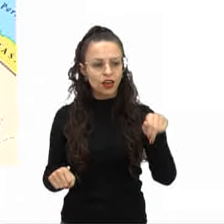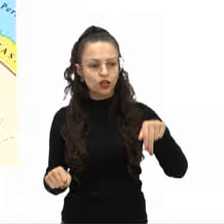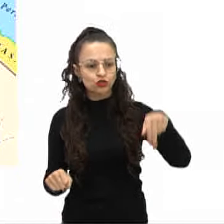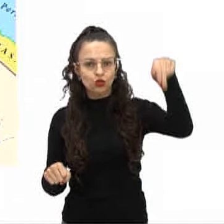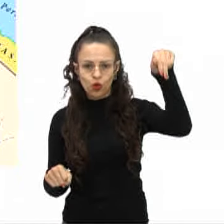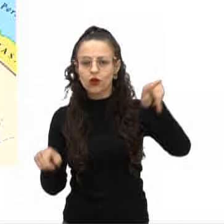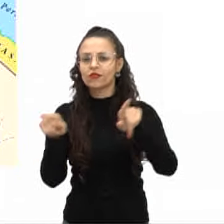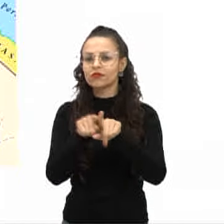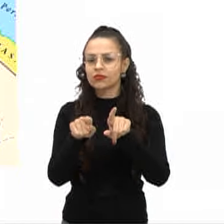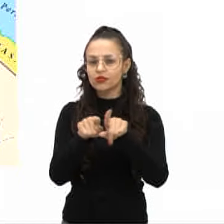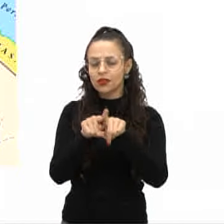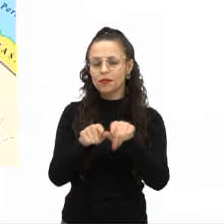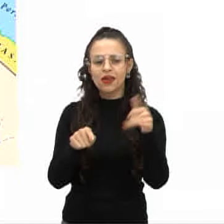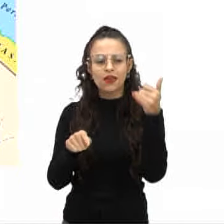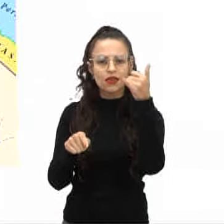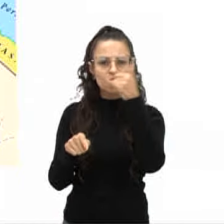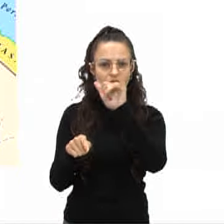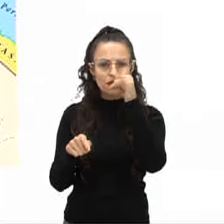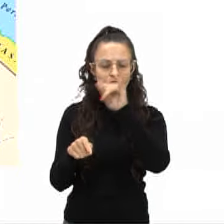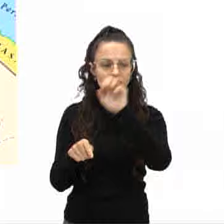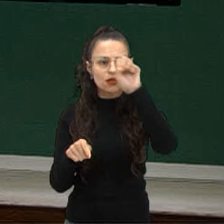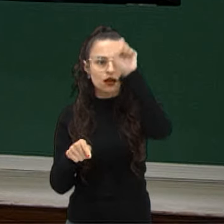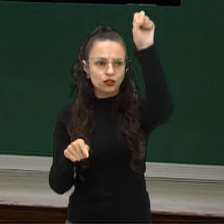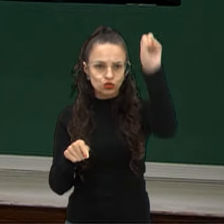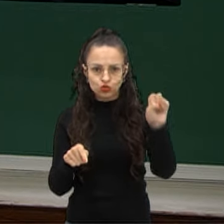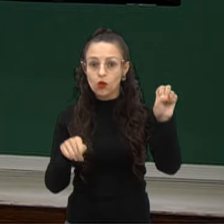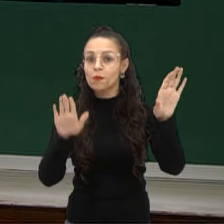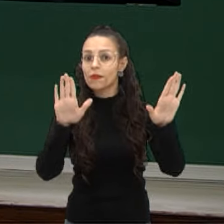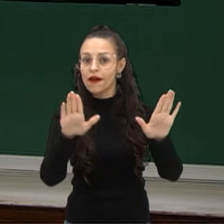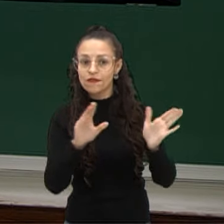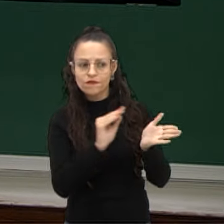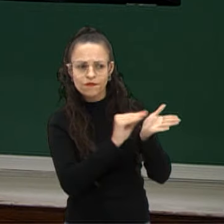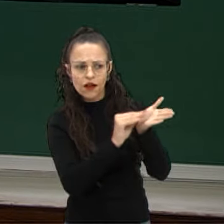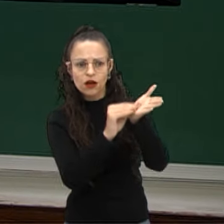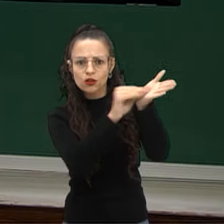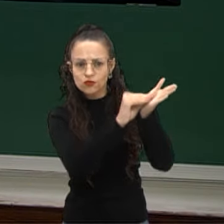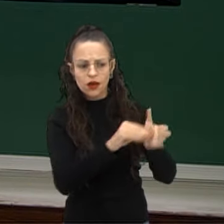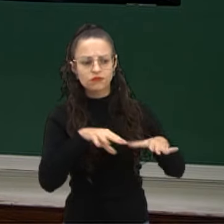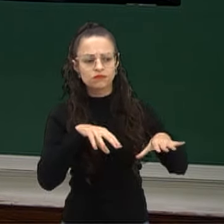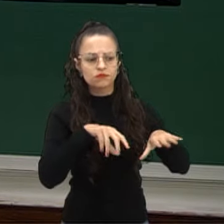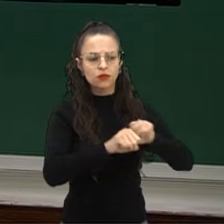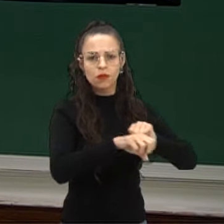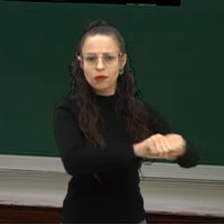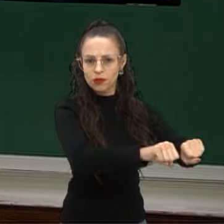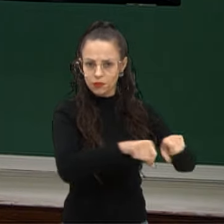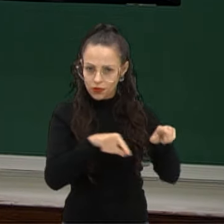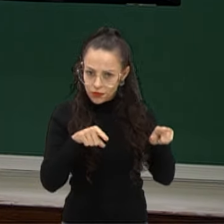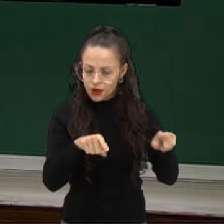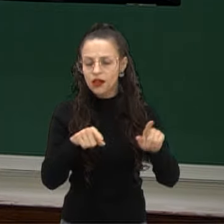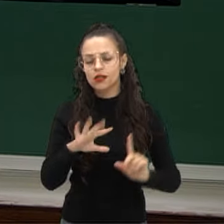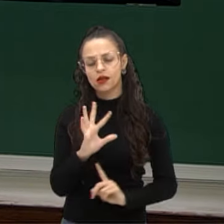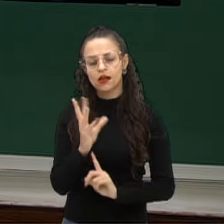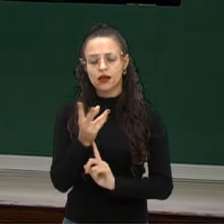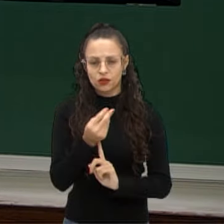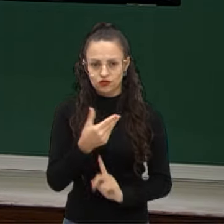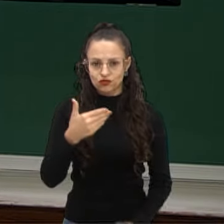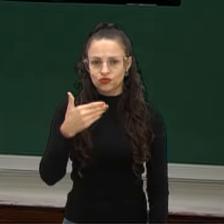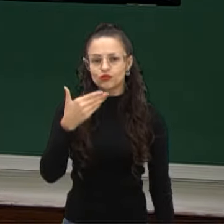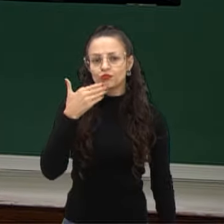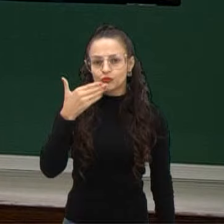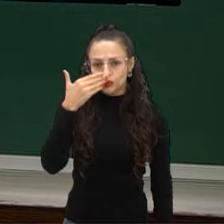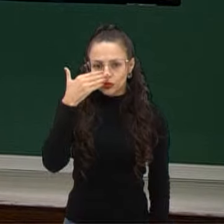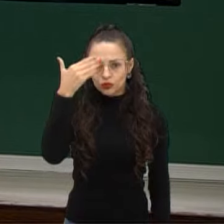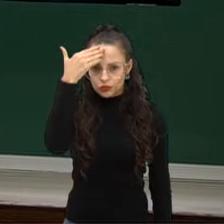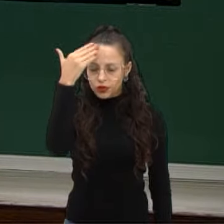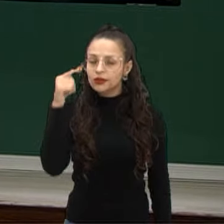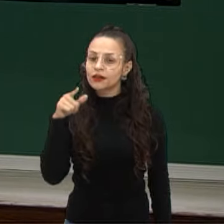Itália. Mas tinha uma área ainda bizantina que ainda faltava ser angariado pela arte muçulmana, né, Então